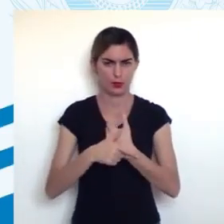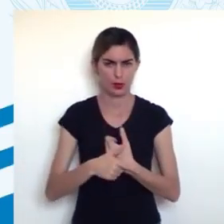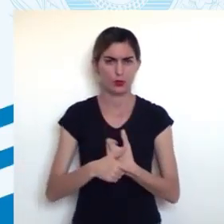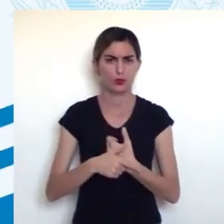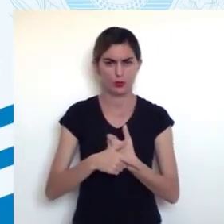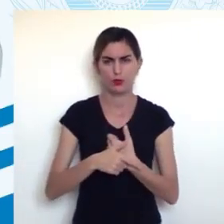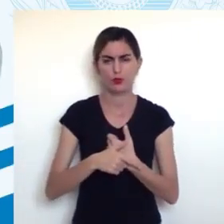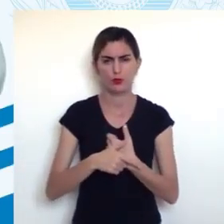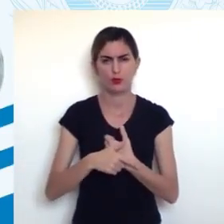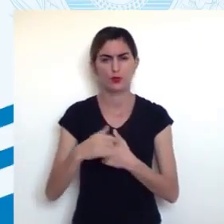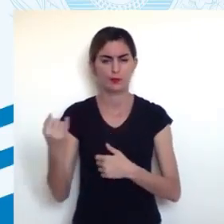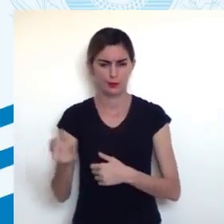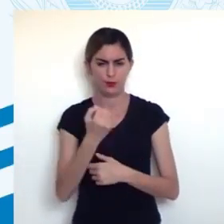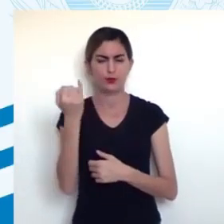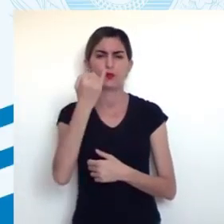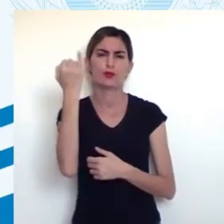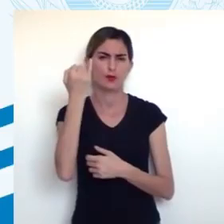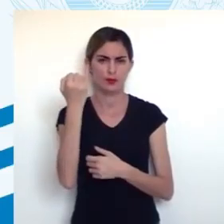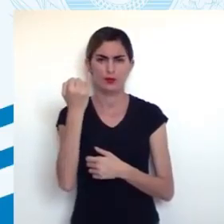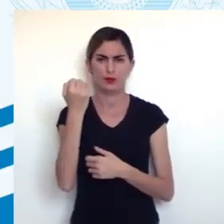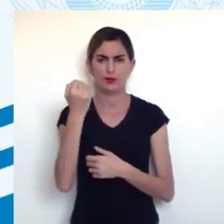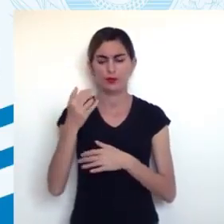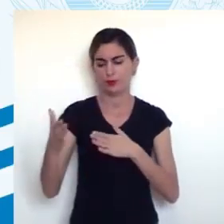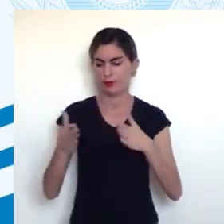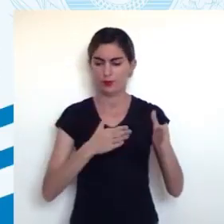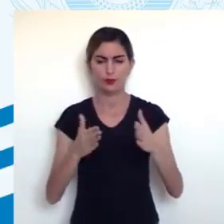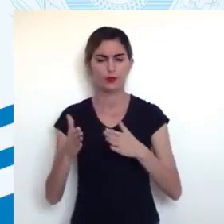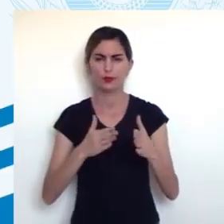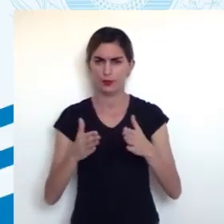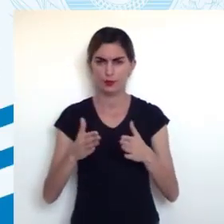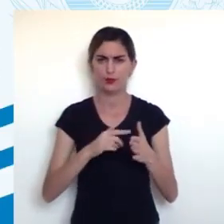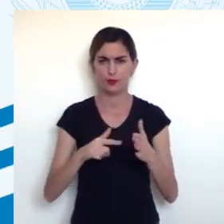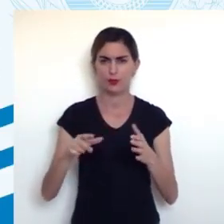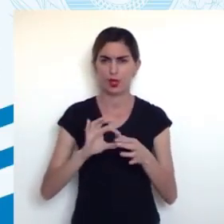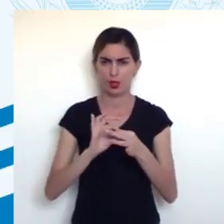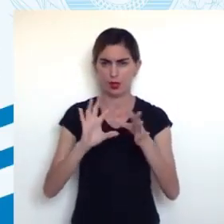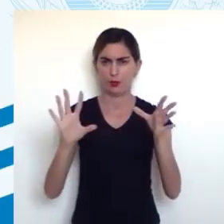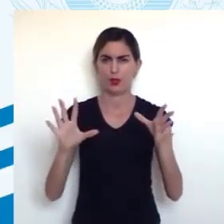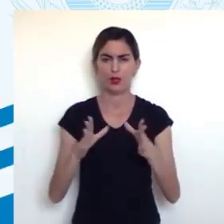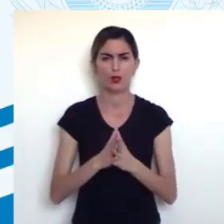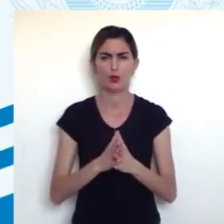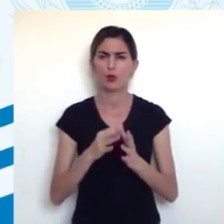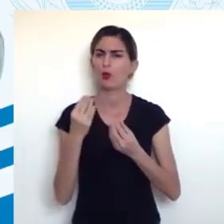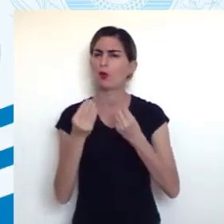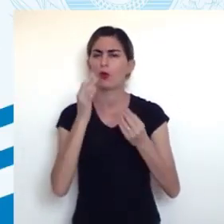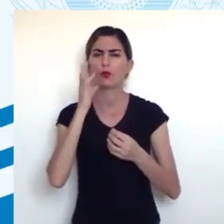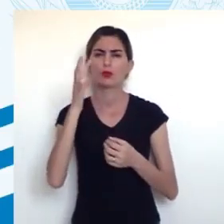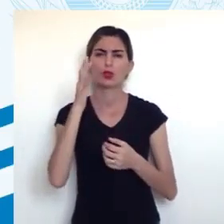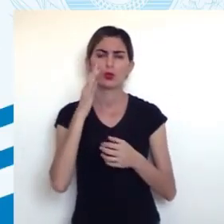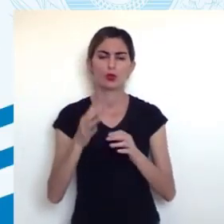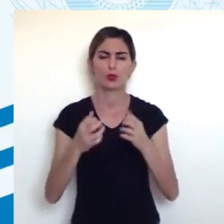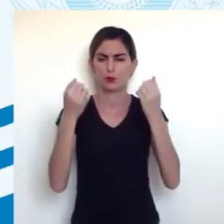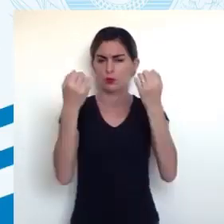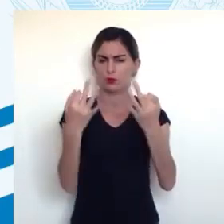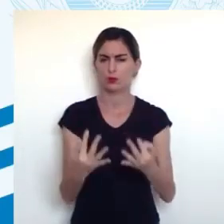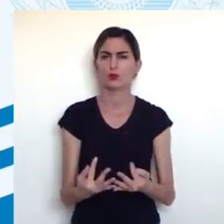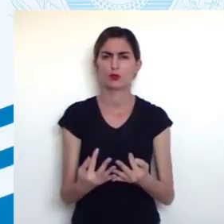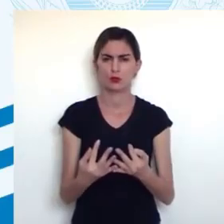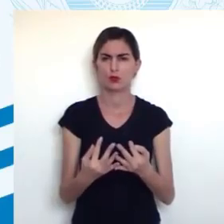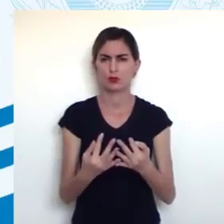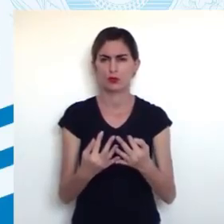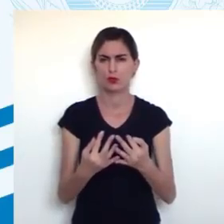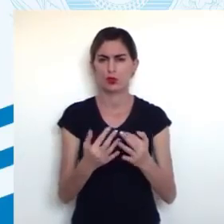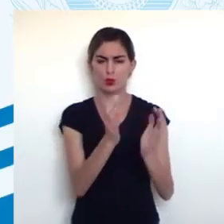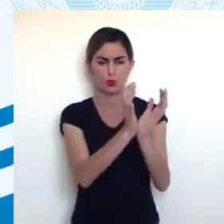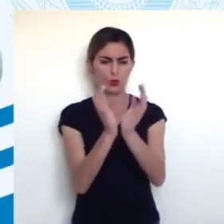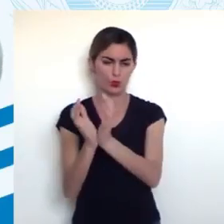papel muito importante durante o movimento operário. Primeiro que essa teoria ela tratava do que? Da